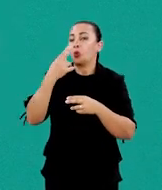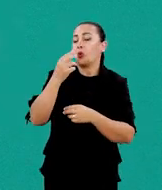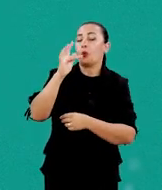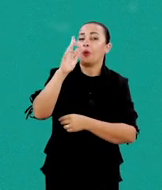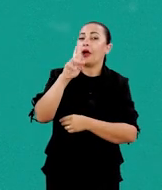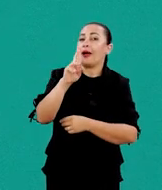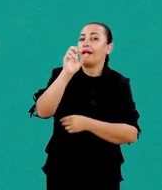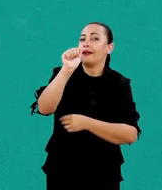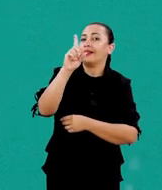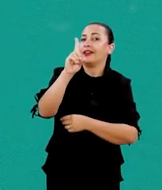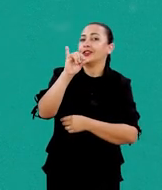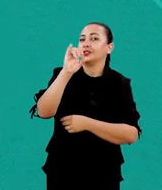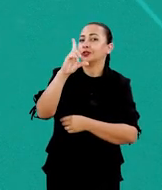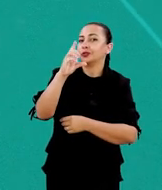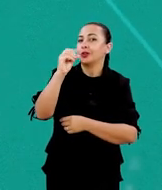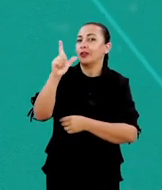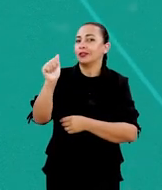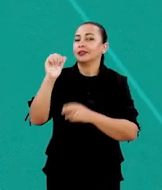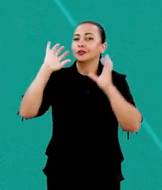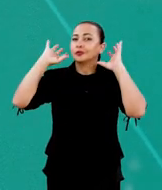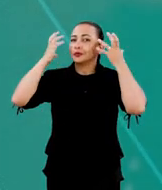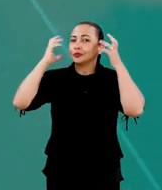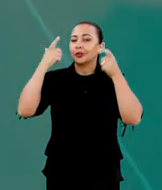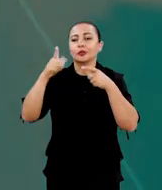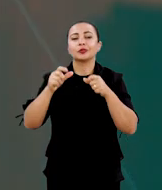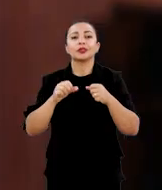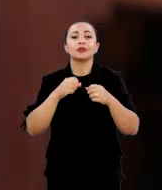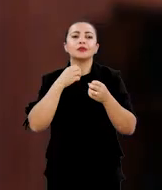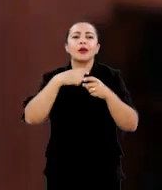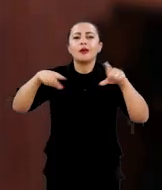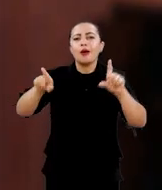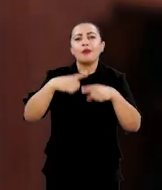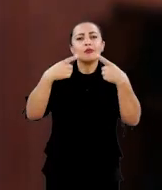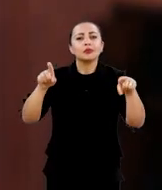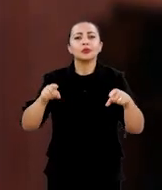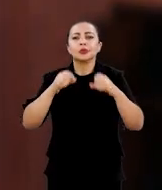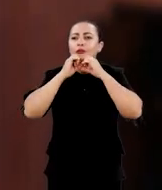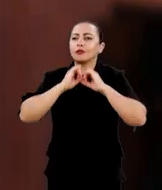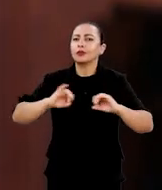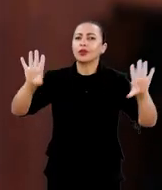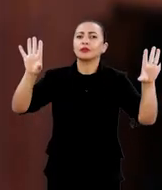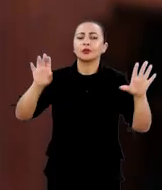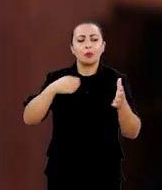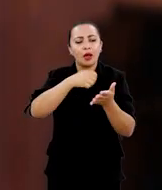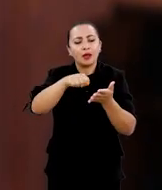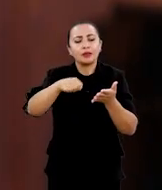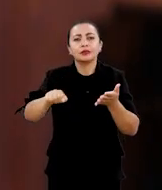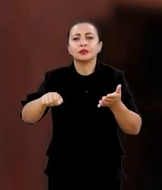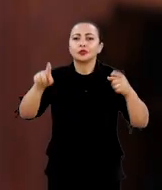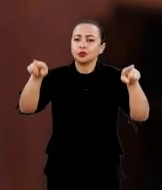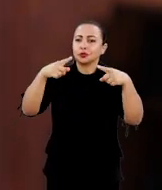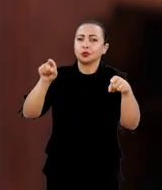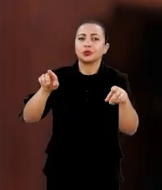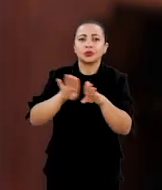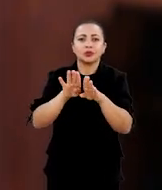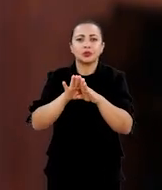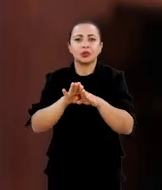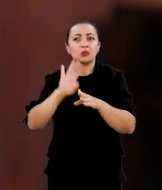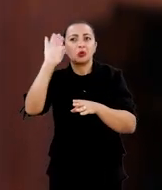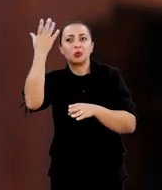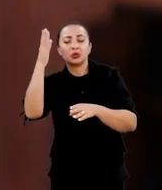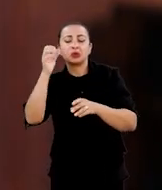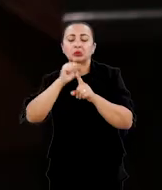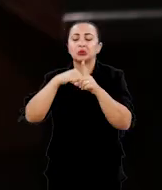radiola, como se dizia até um tempo atrás. A música era disseminada através de partituras, e através de